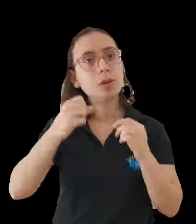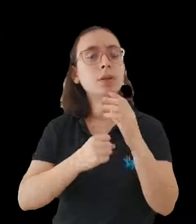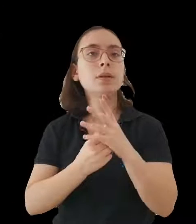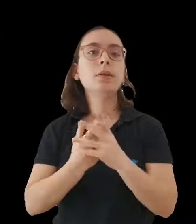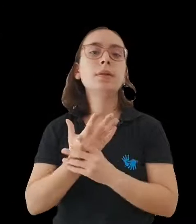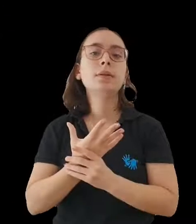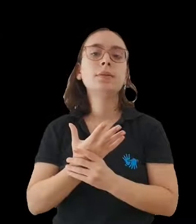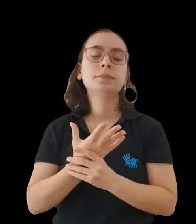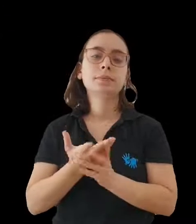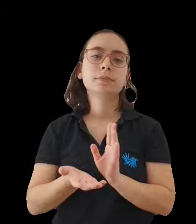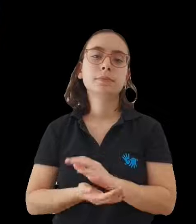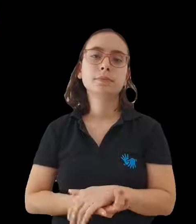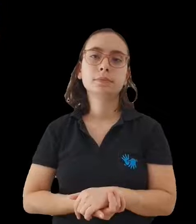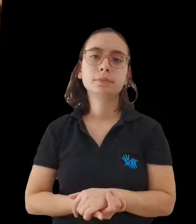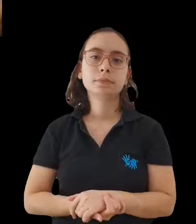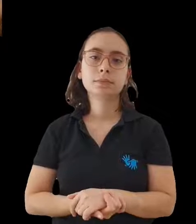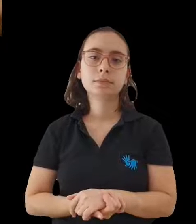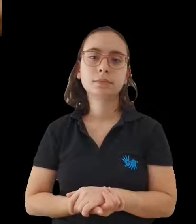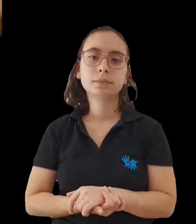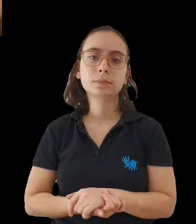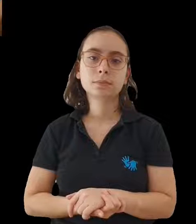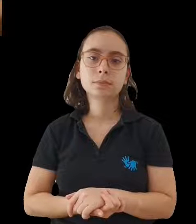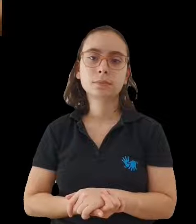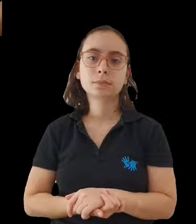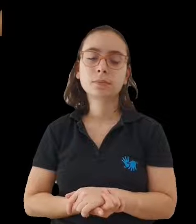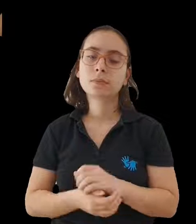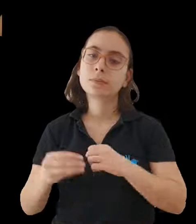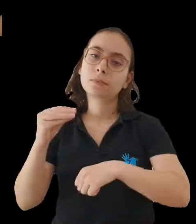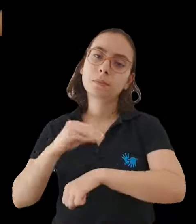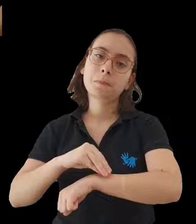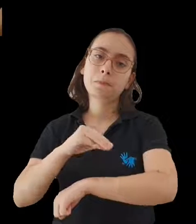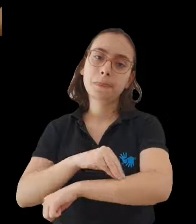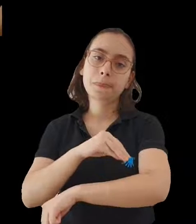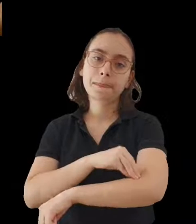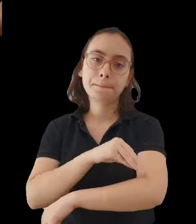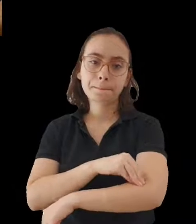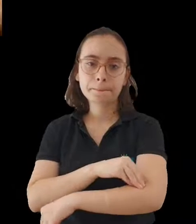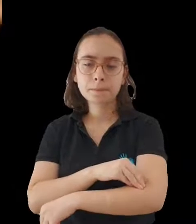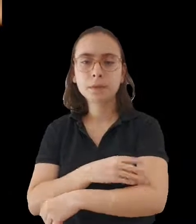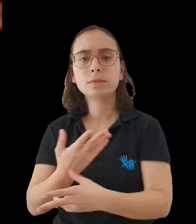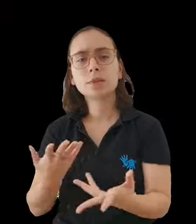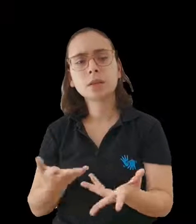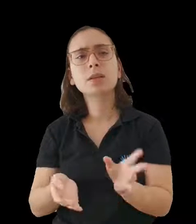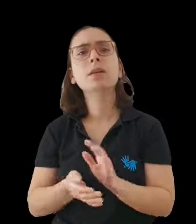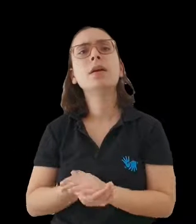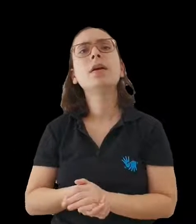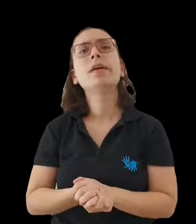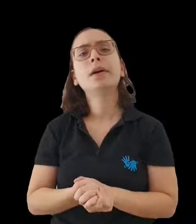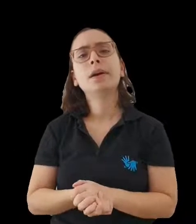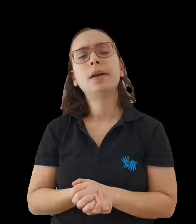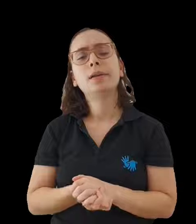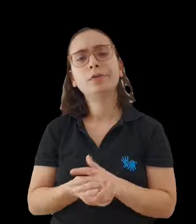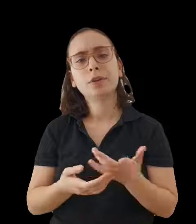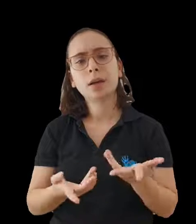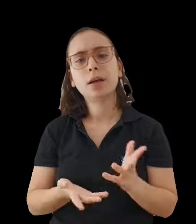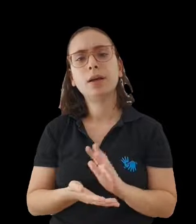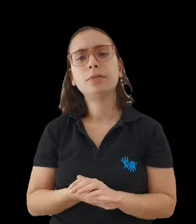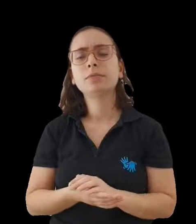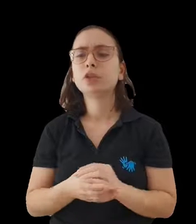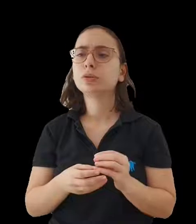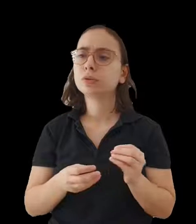saiu. E aí o sapo vem cumprir a promessa, né? Então aí tem várias cenas, ele